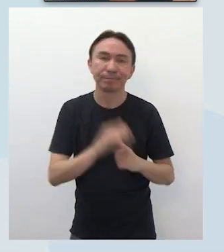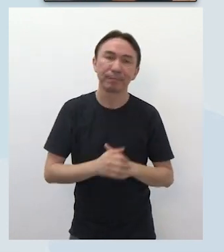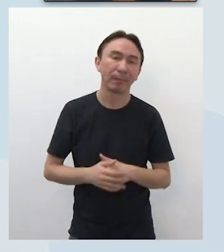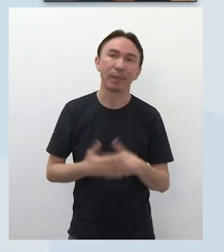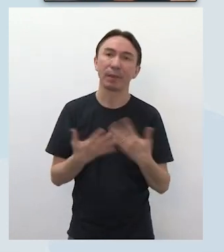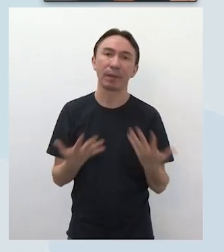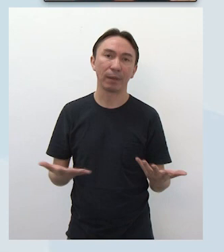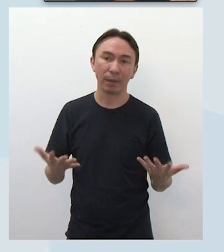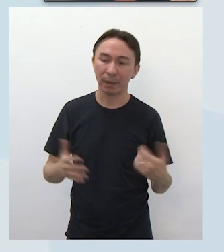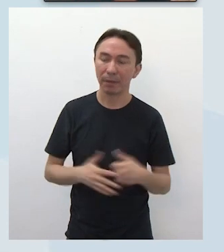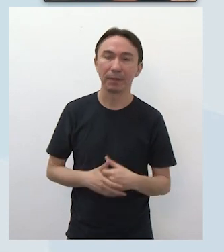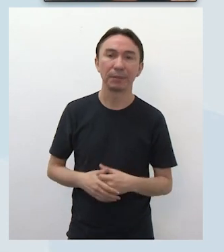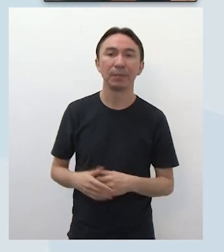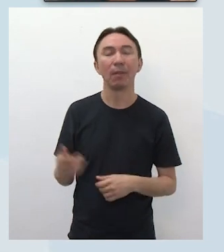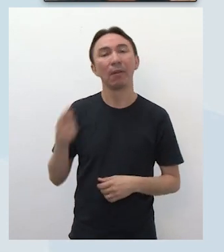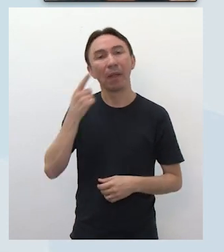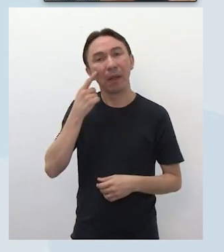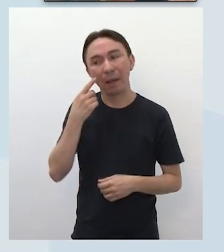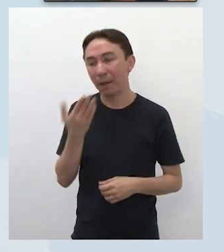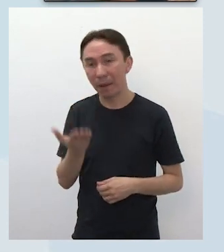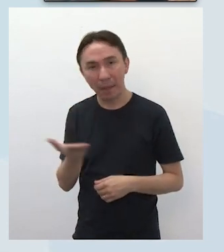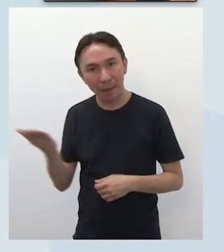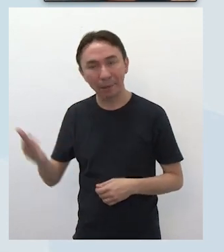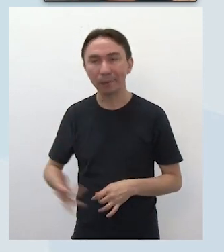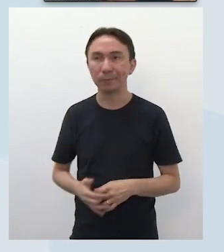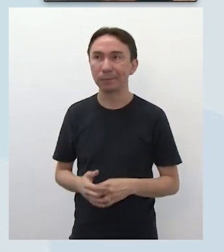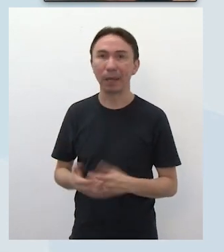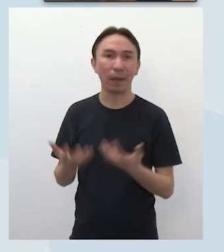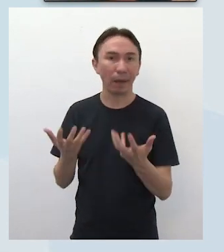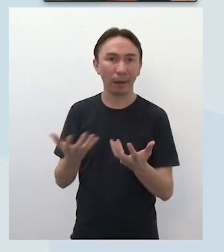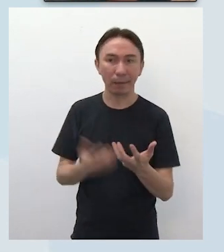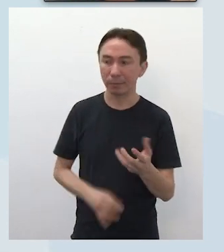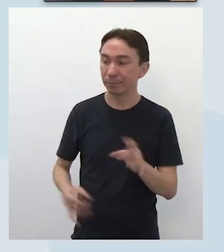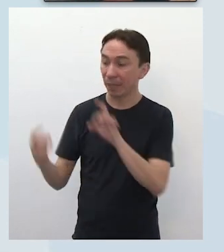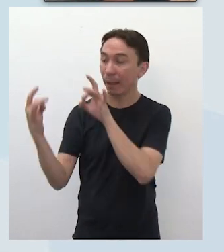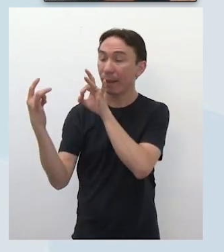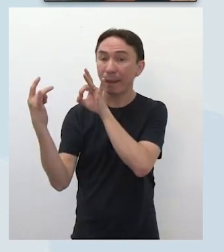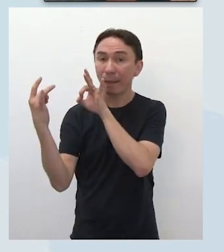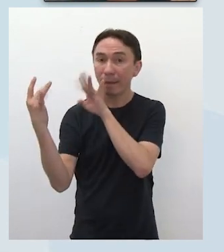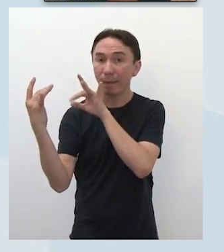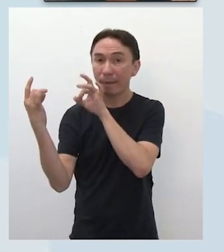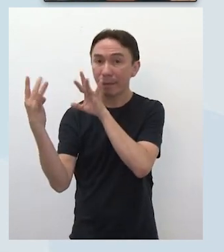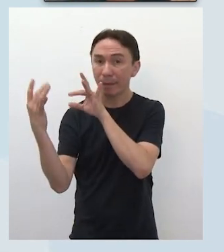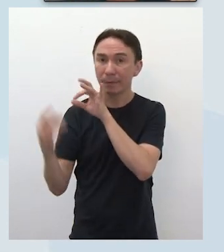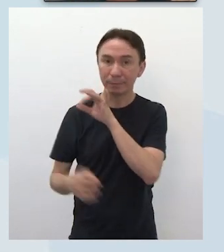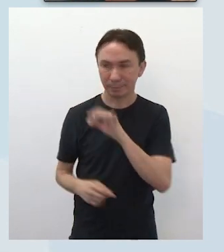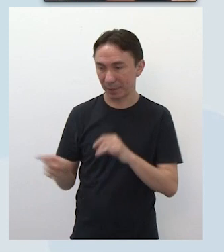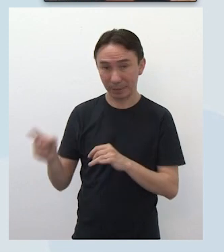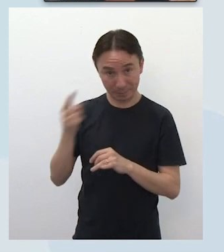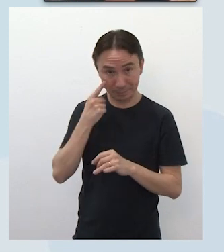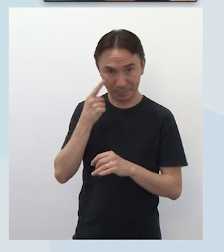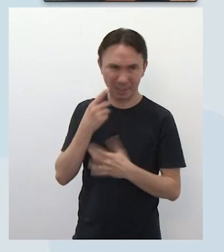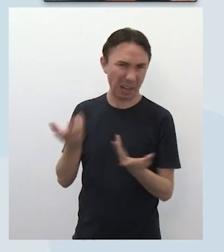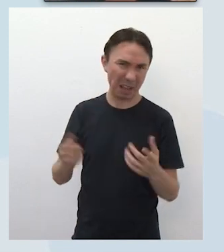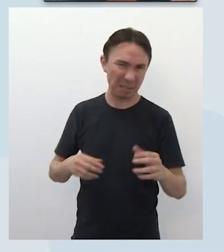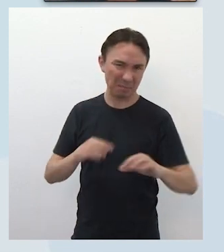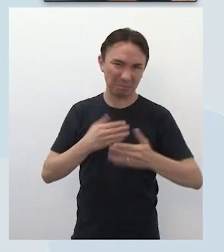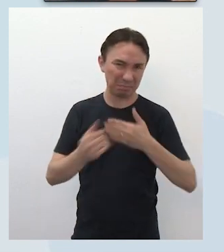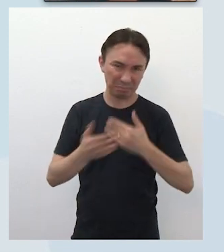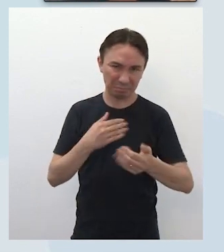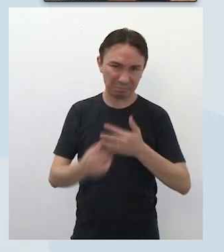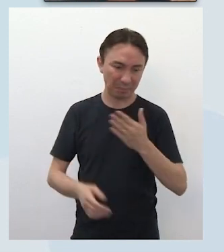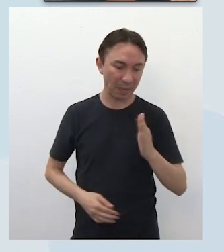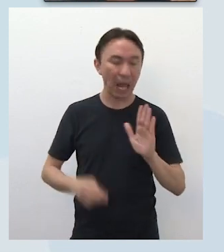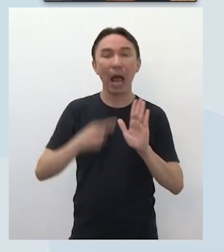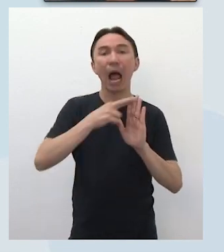vou cumprimentar, né, eu vou dar uma devolutiva sobre um relatório que eu recebi no meu setor, dentro da escola. Né?